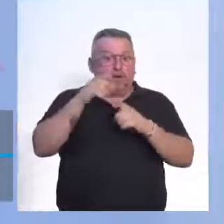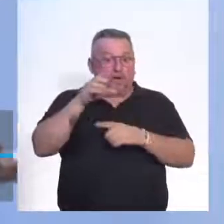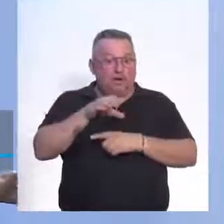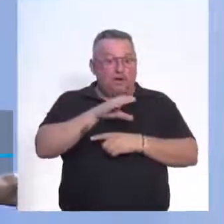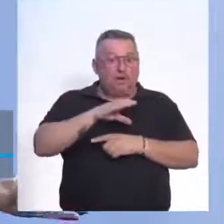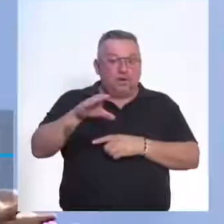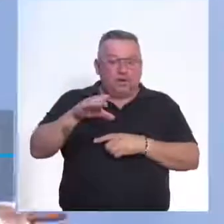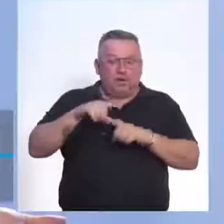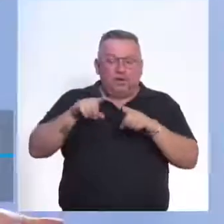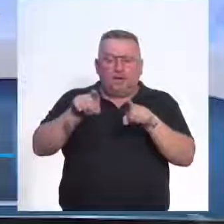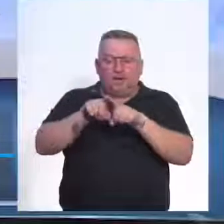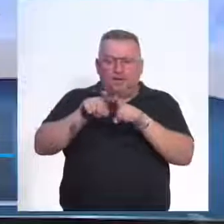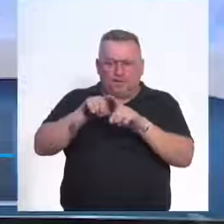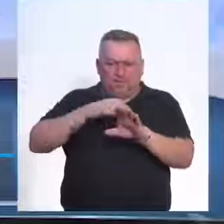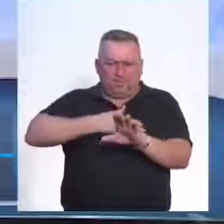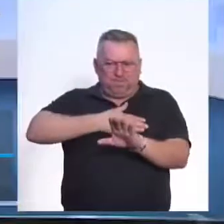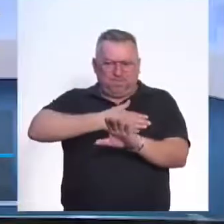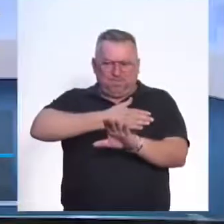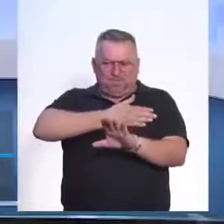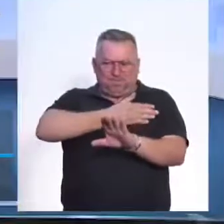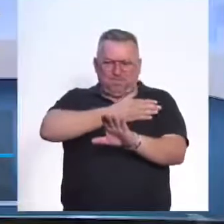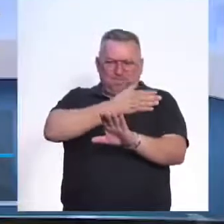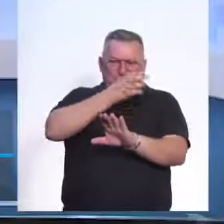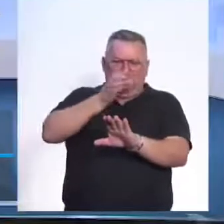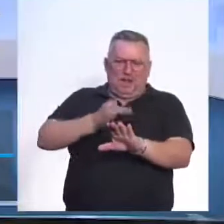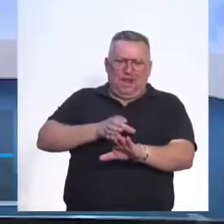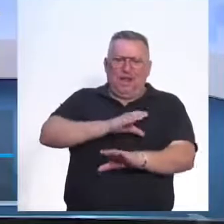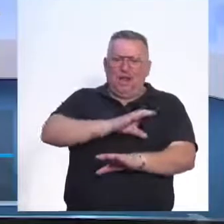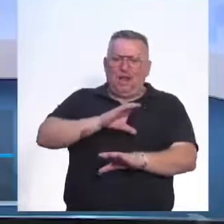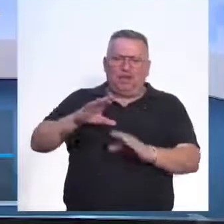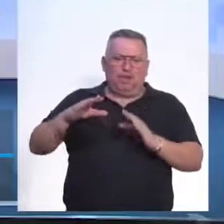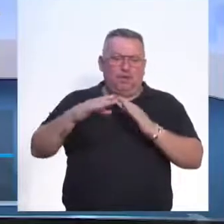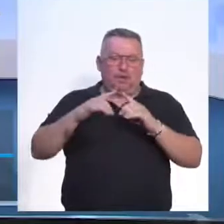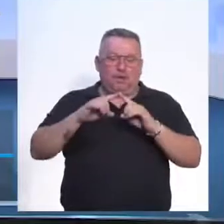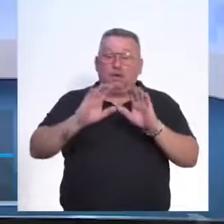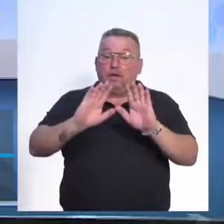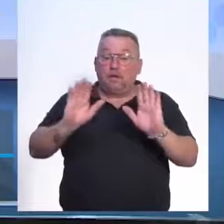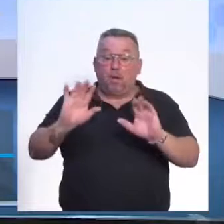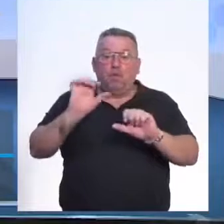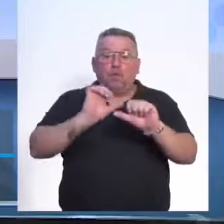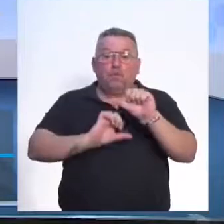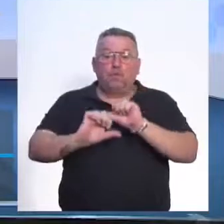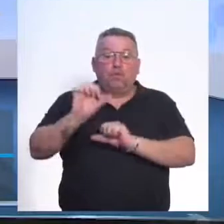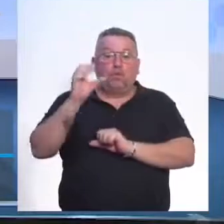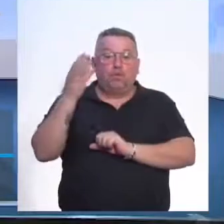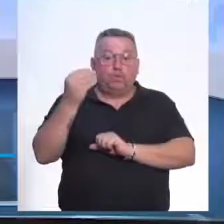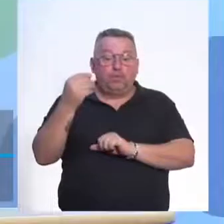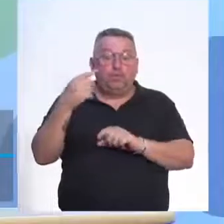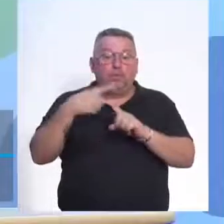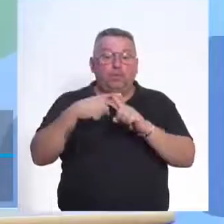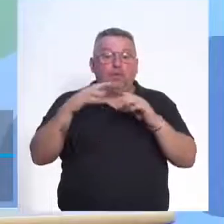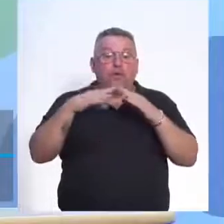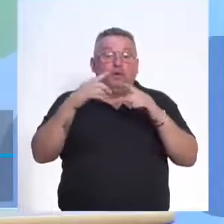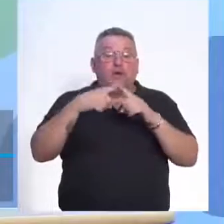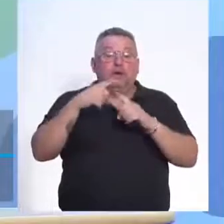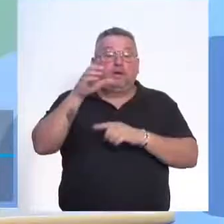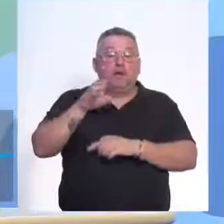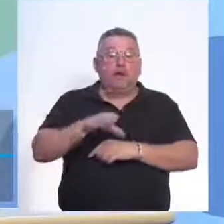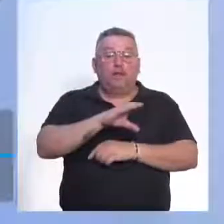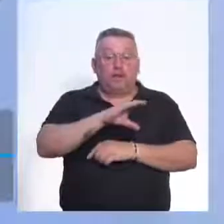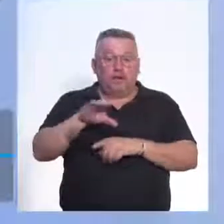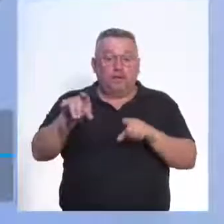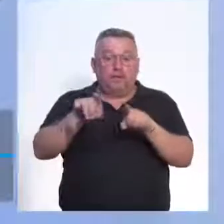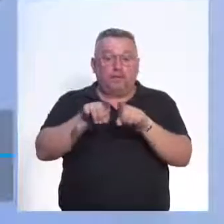menos repudiando a Igreja Católica. É importante falar isso, né? Que mudou, mas mudou muito. Mudou muito, né? Mudou muito. Porque a Igreja Católica, nesse período,